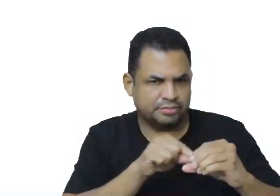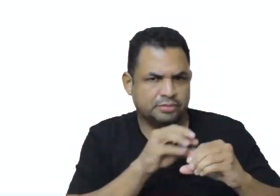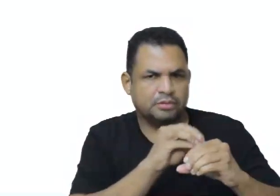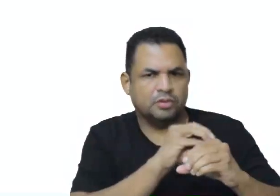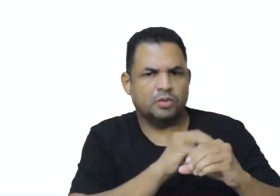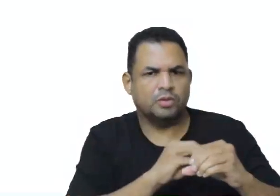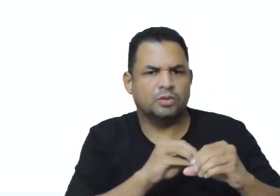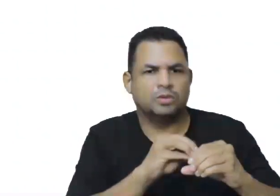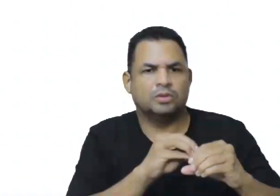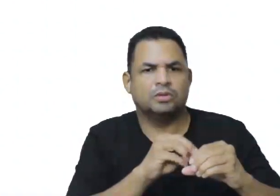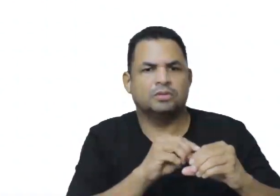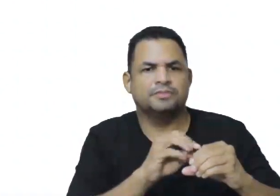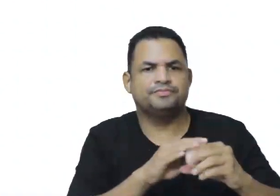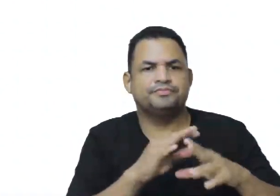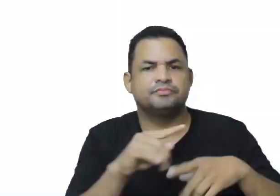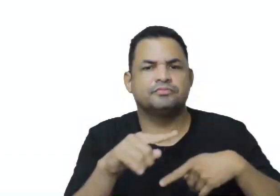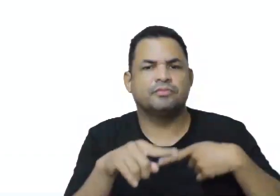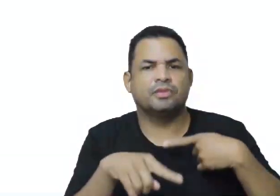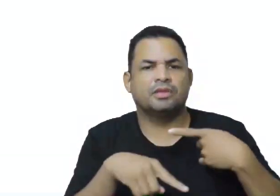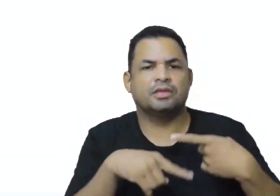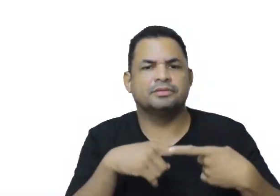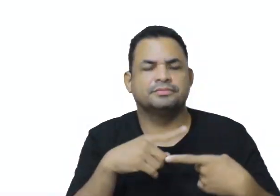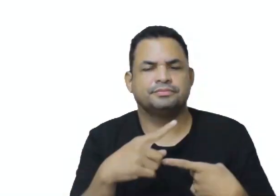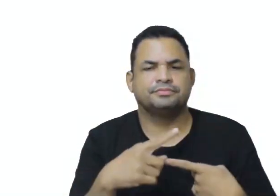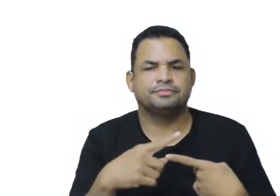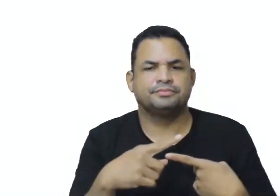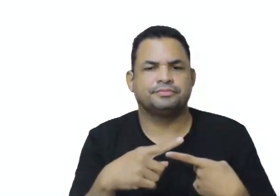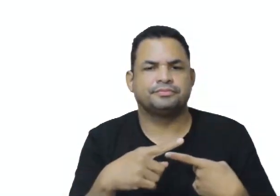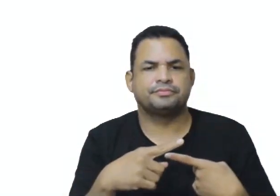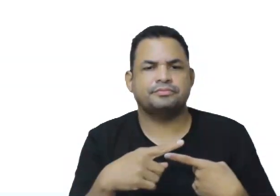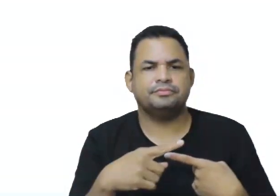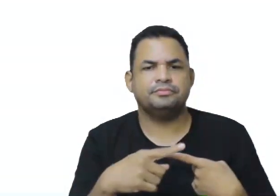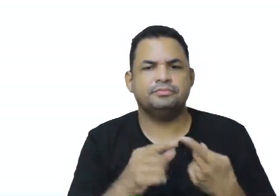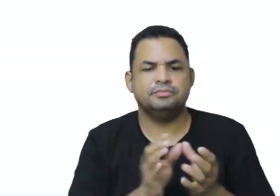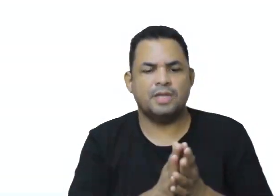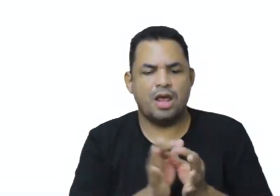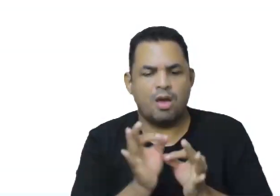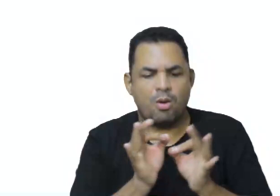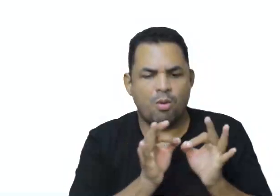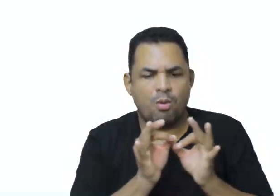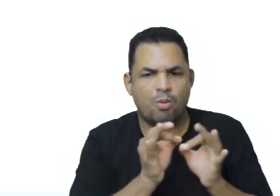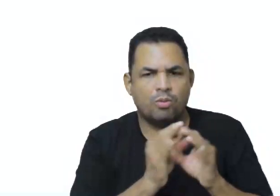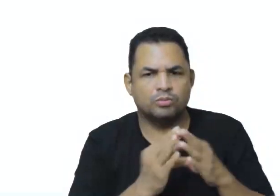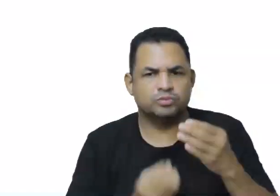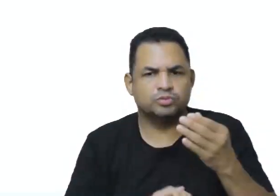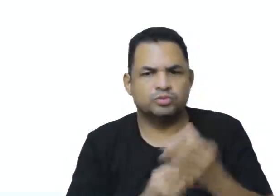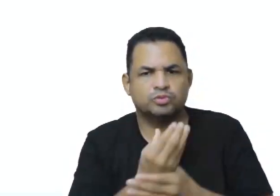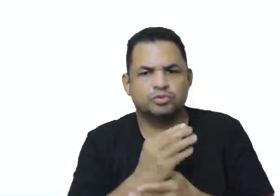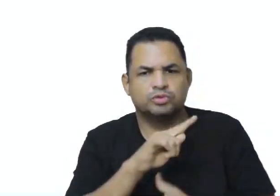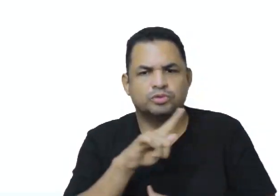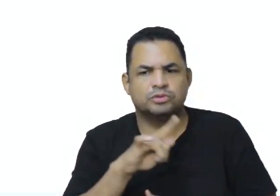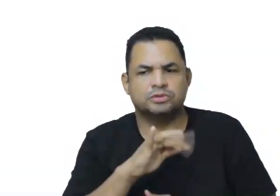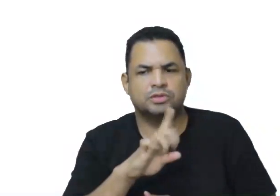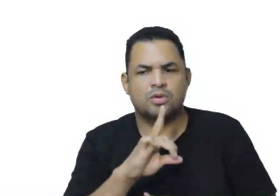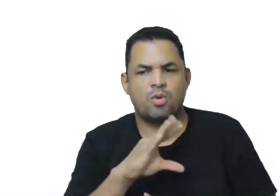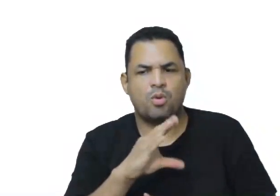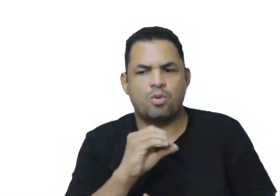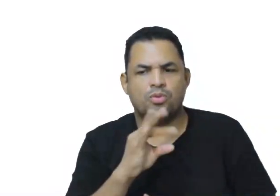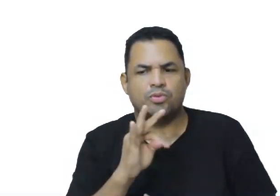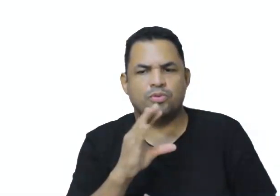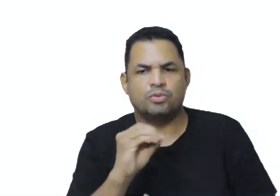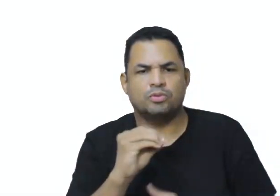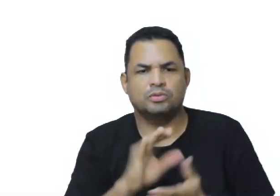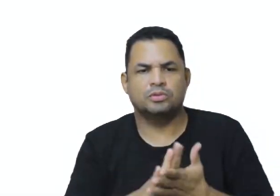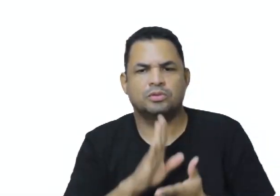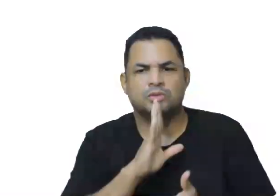espermatozoide. Então, após a fertilização, acontece a formação do que a gente chama de zigoto, que também